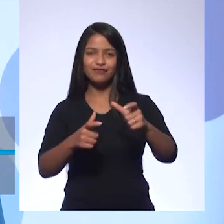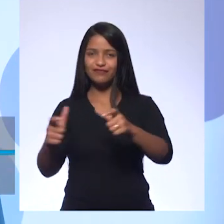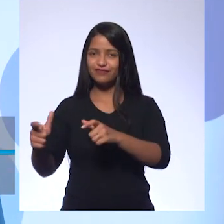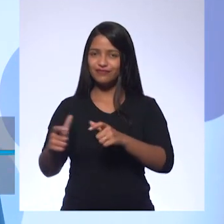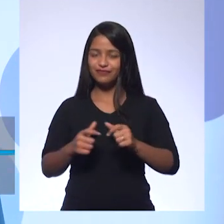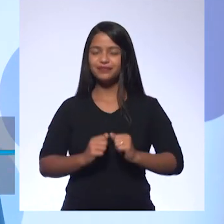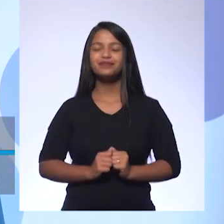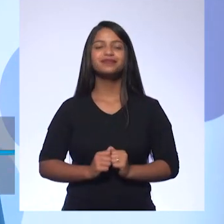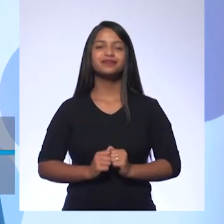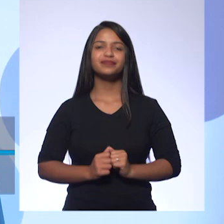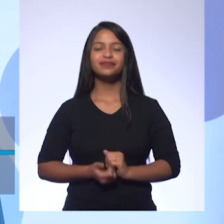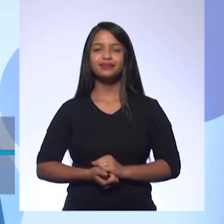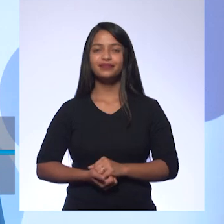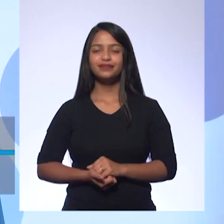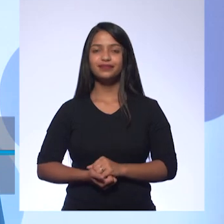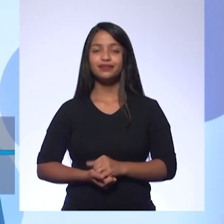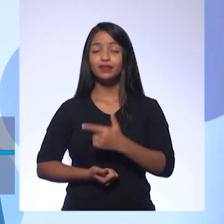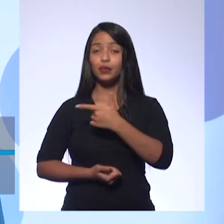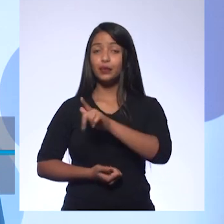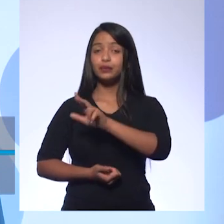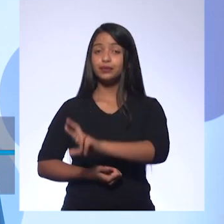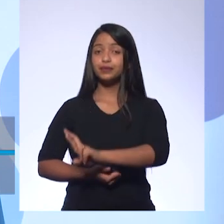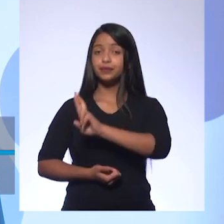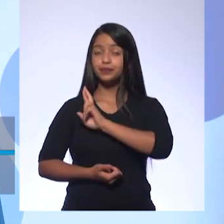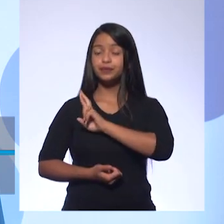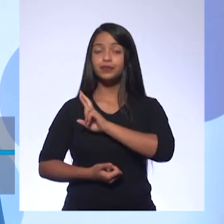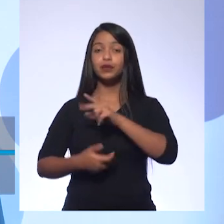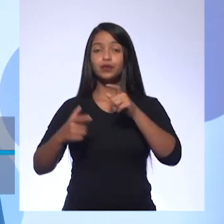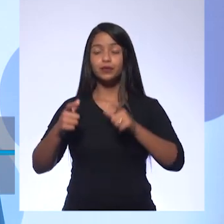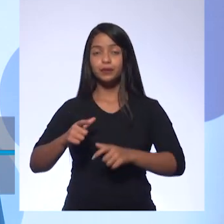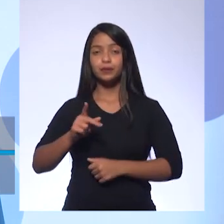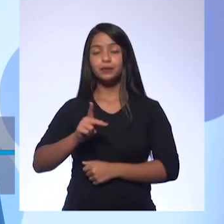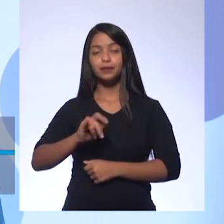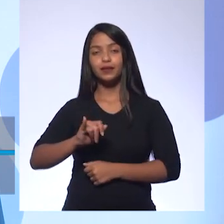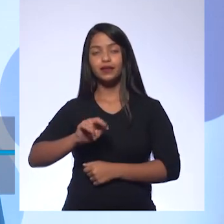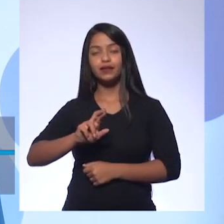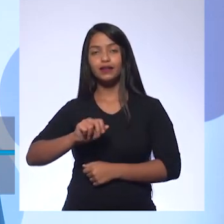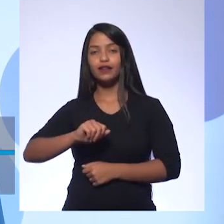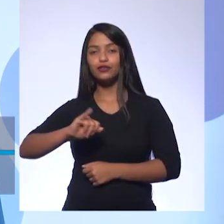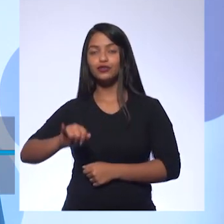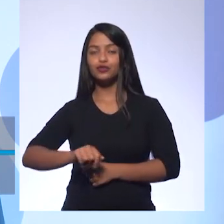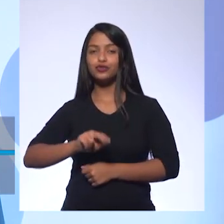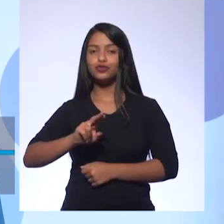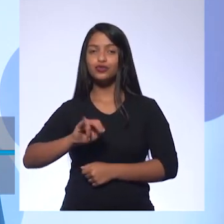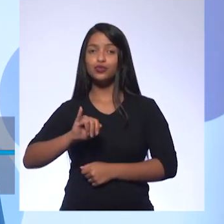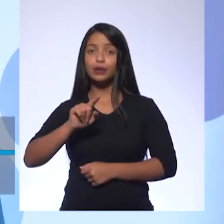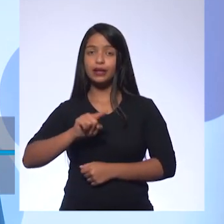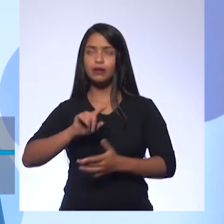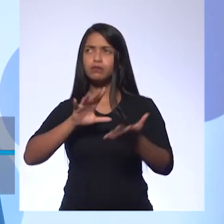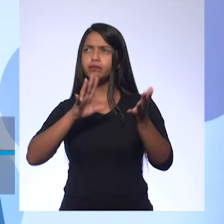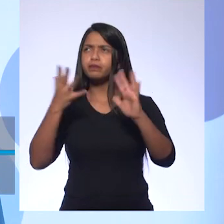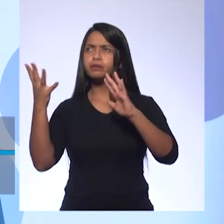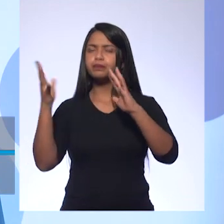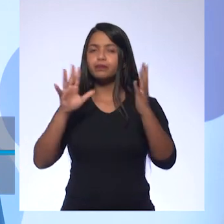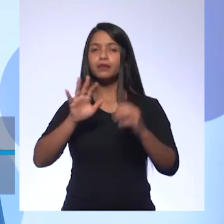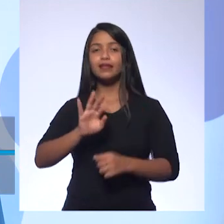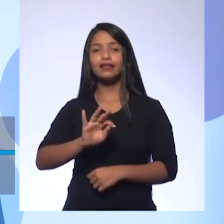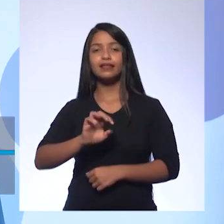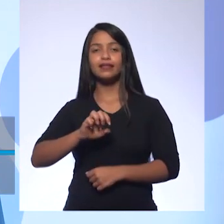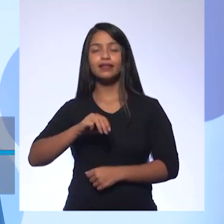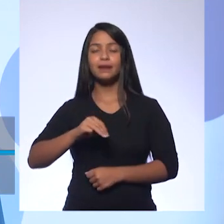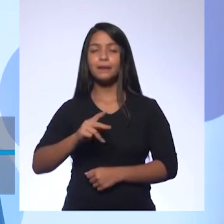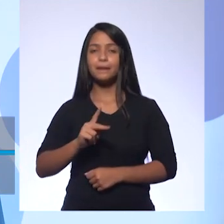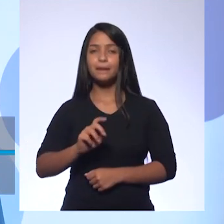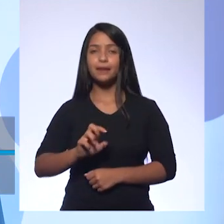Dedé, olha só. Clima temperado em Pirajuí. Pirajuí eu perdi aqui um lugar. Não, já li